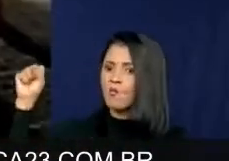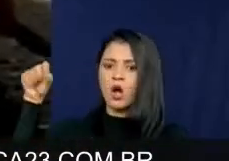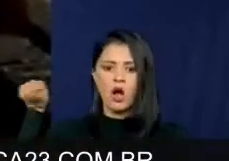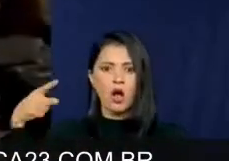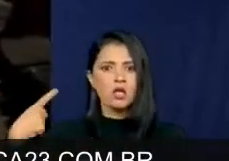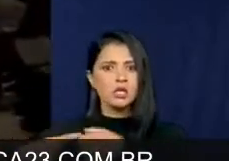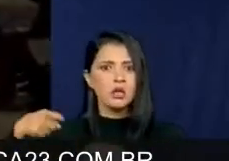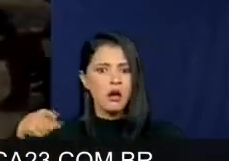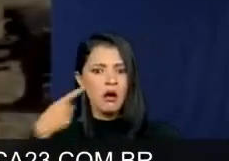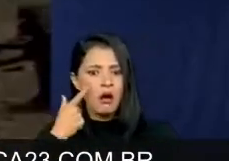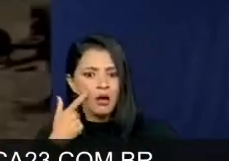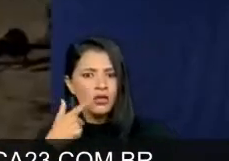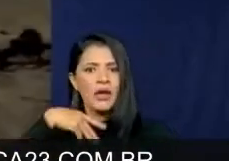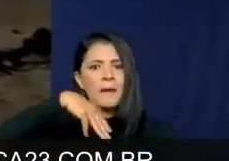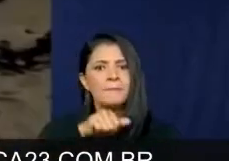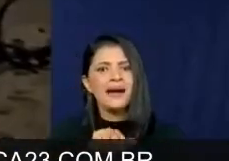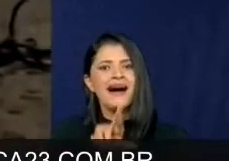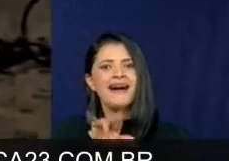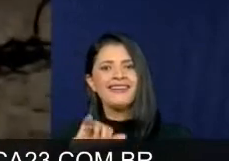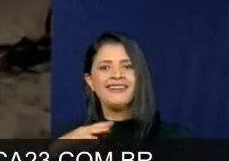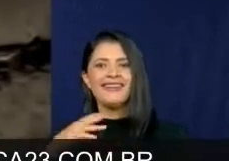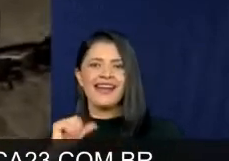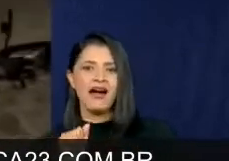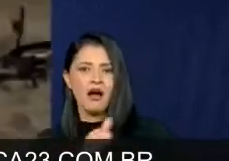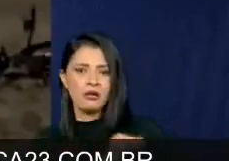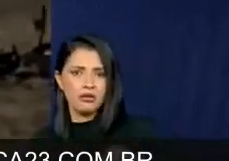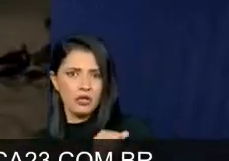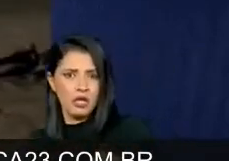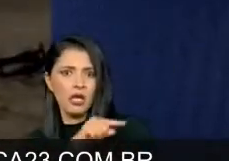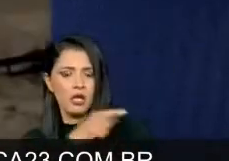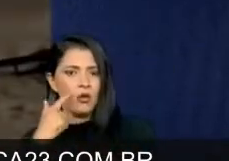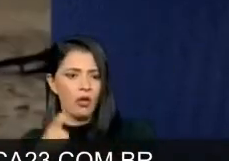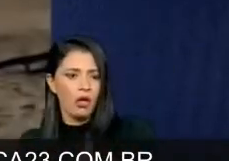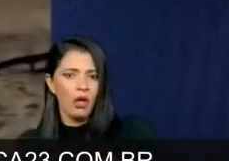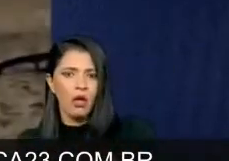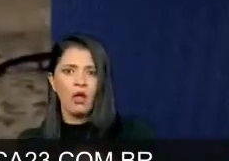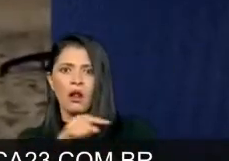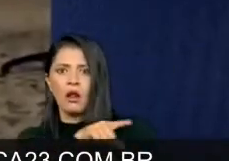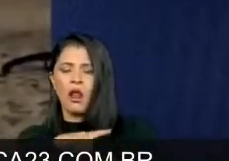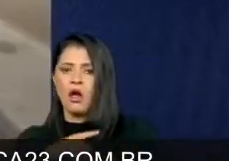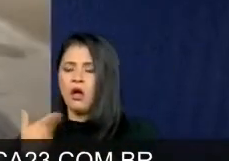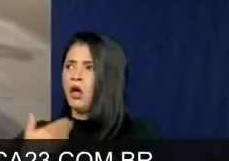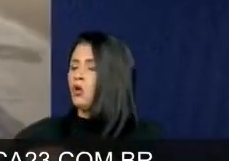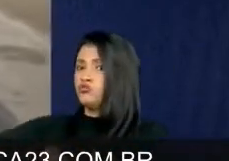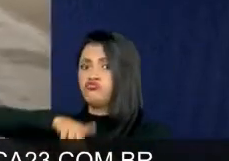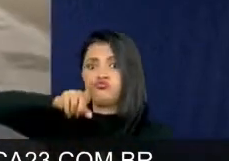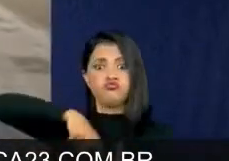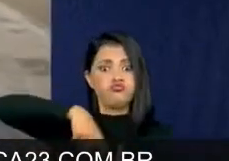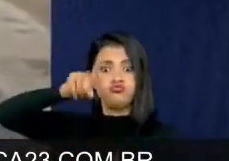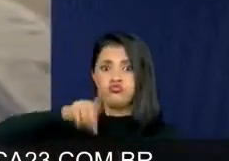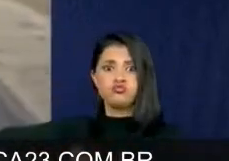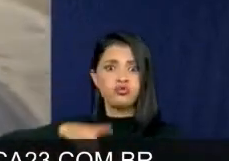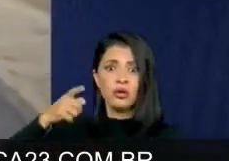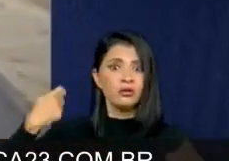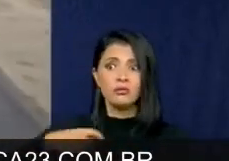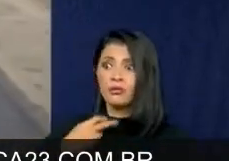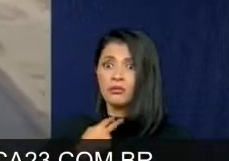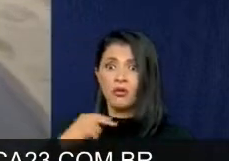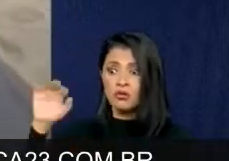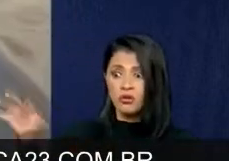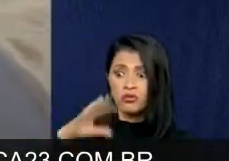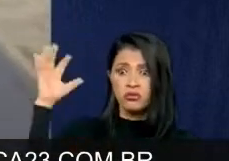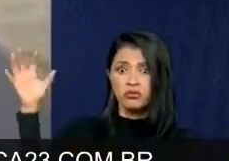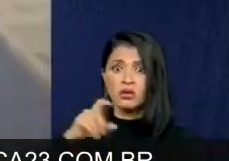Maricá, região metropolitana do Rio de Janeiro, com temperaturas extremamente altas e sem poder ligar aparelhos